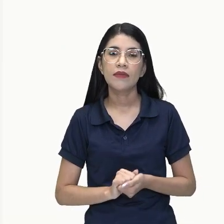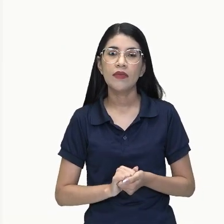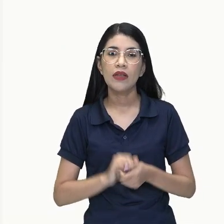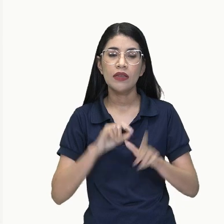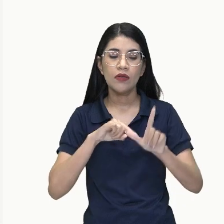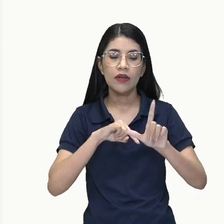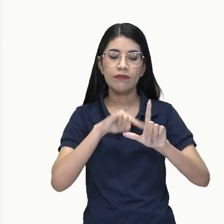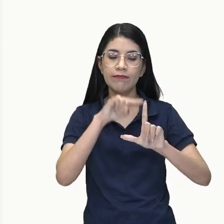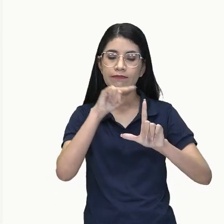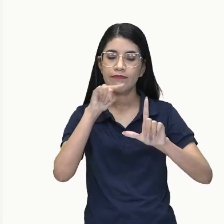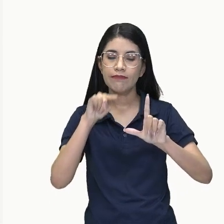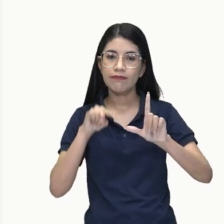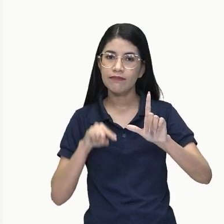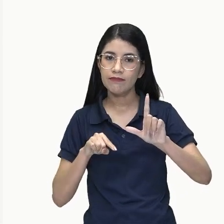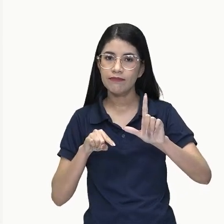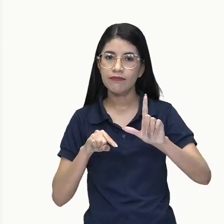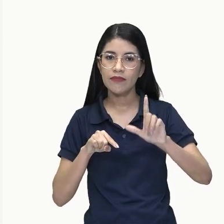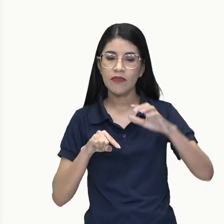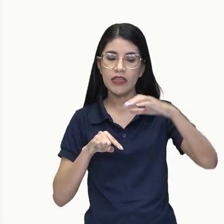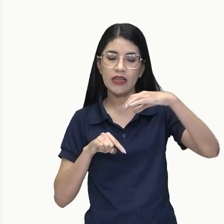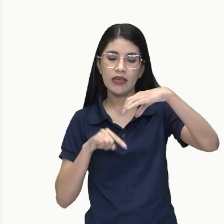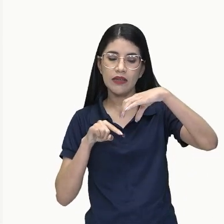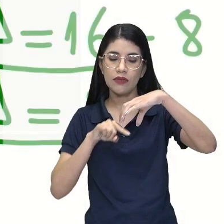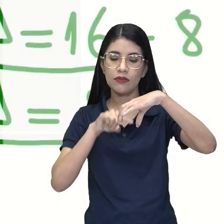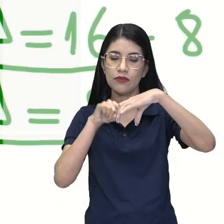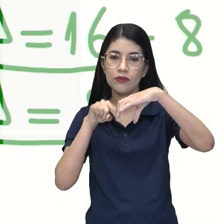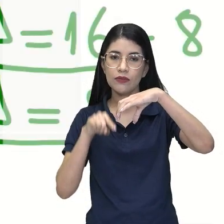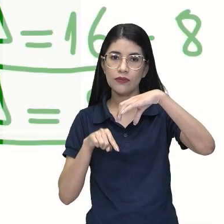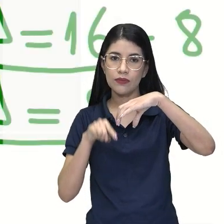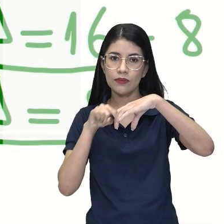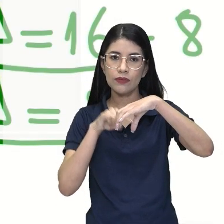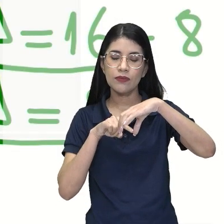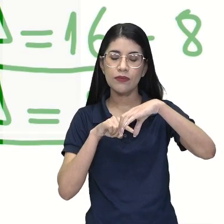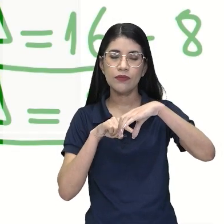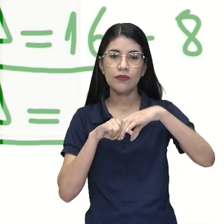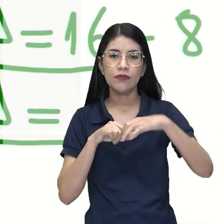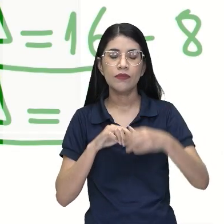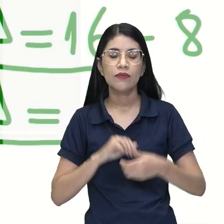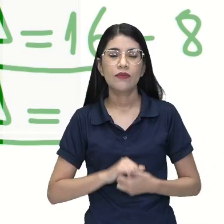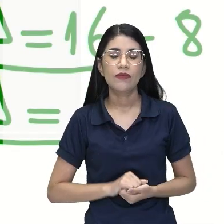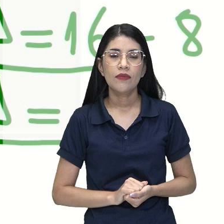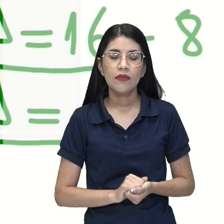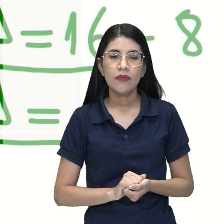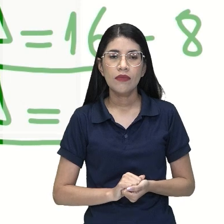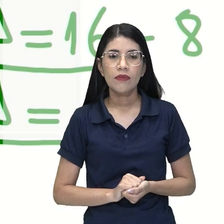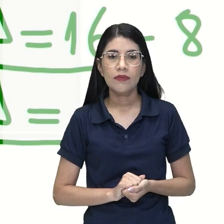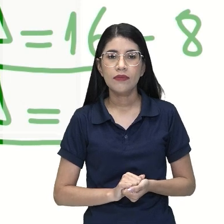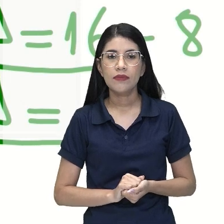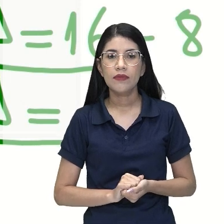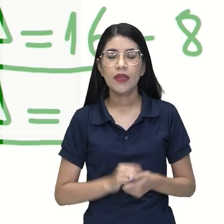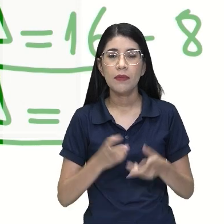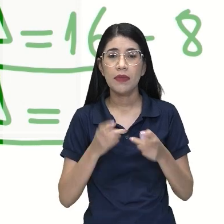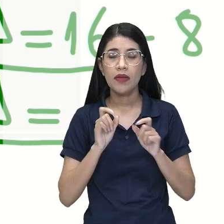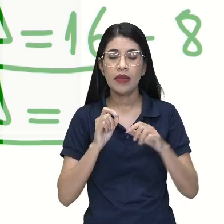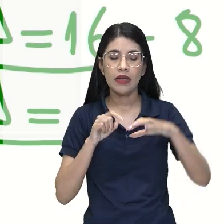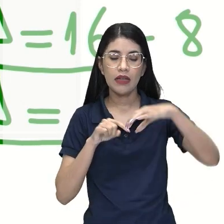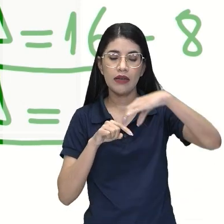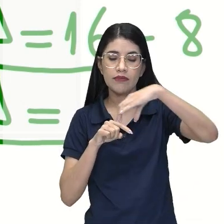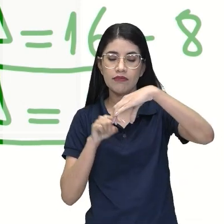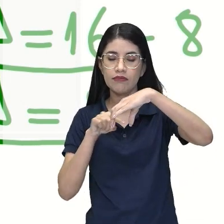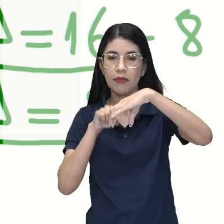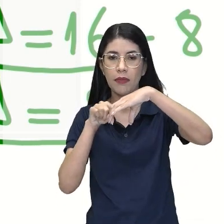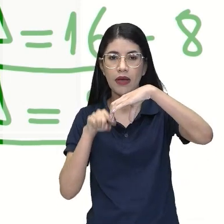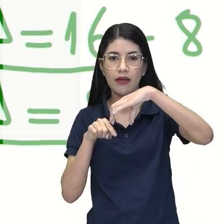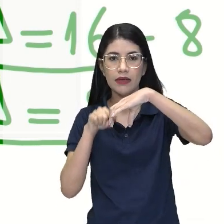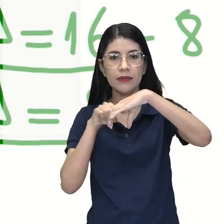é voltada para baixo, conforme ele está falando aí. E de fato, está aqui o gráfico. Vejam que a boca da parábola está para